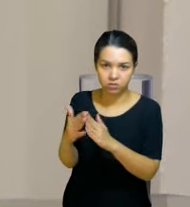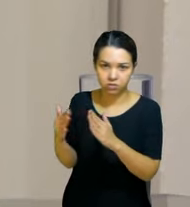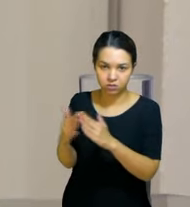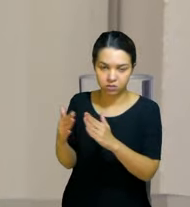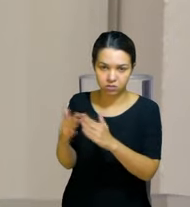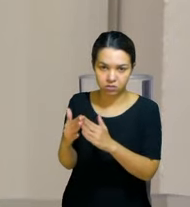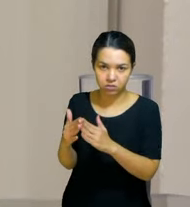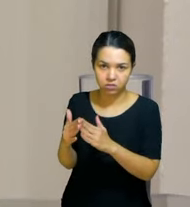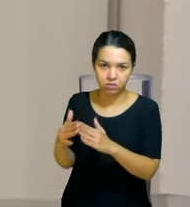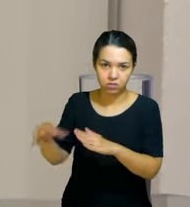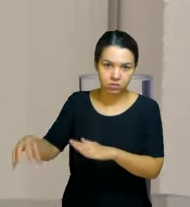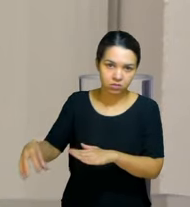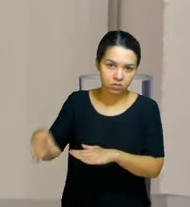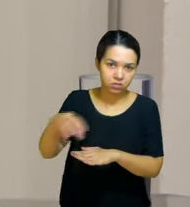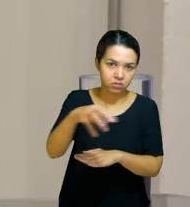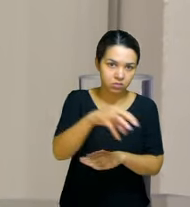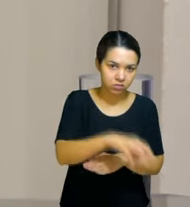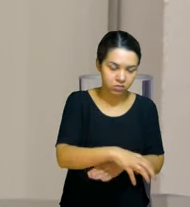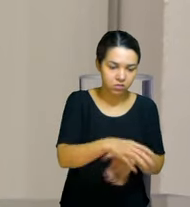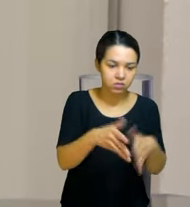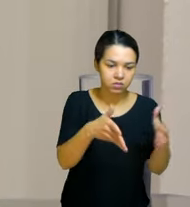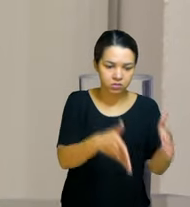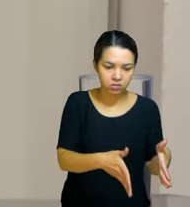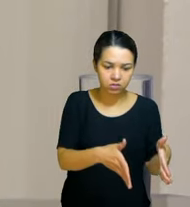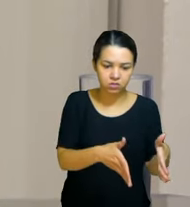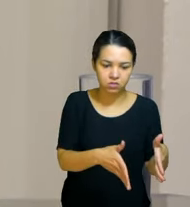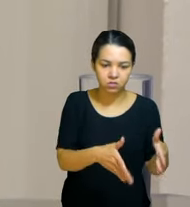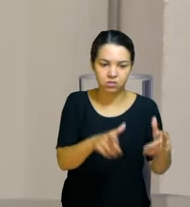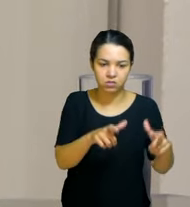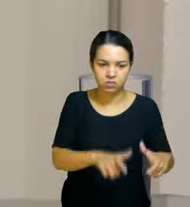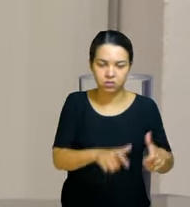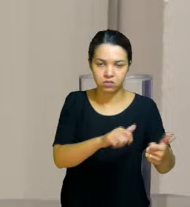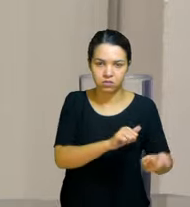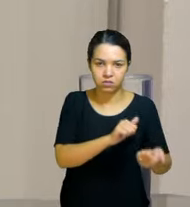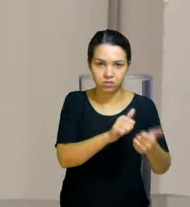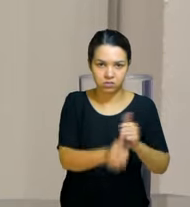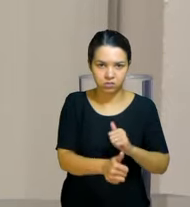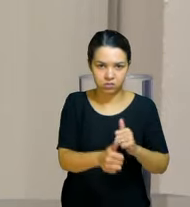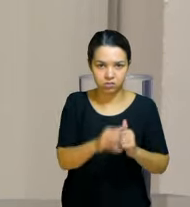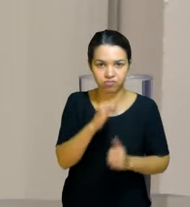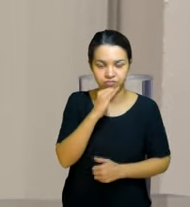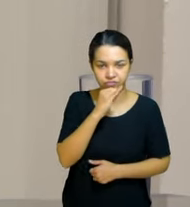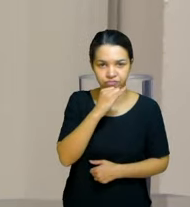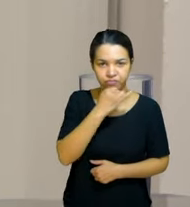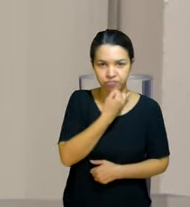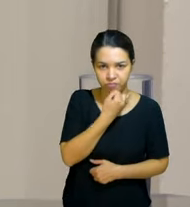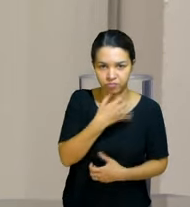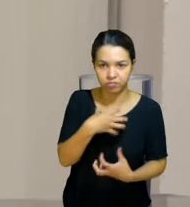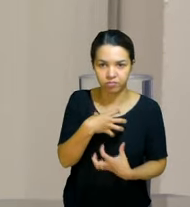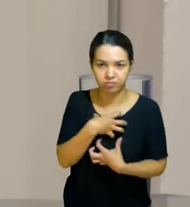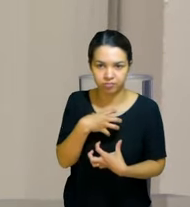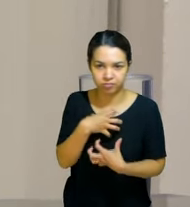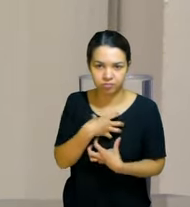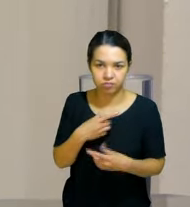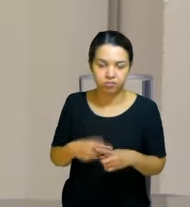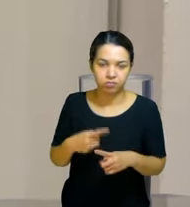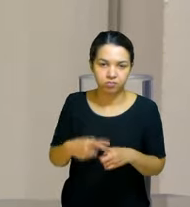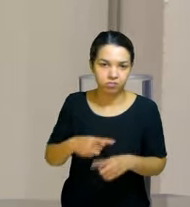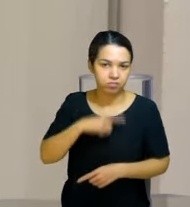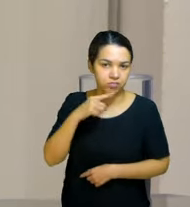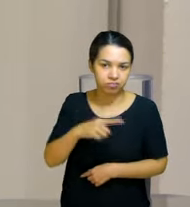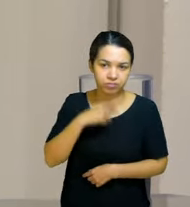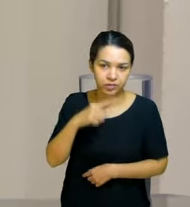e chegue até o local da competição e fique frustrado com a não realização dela por